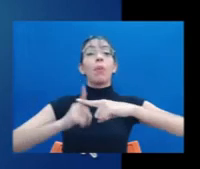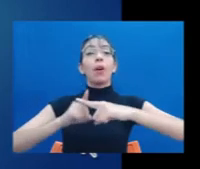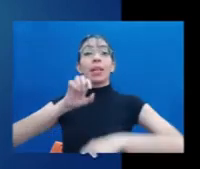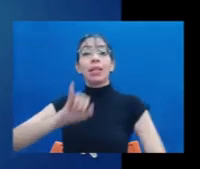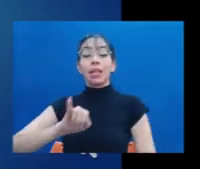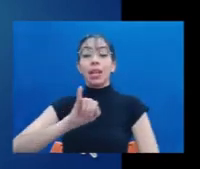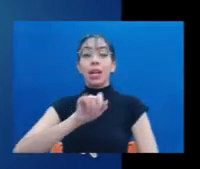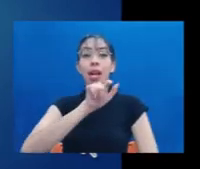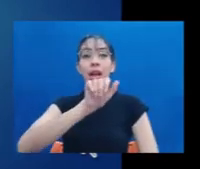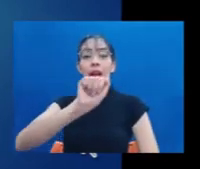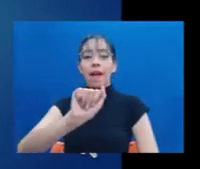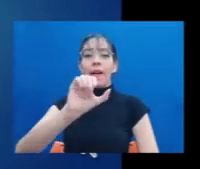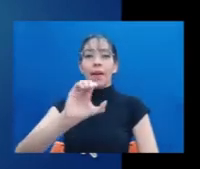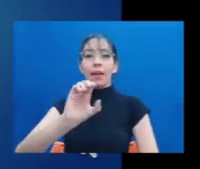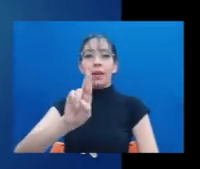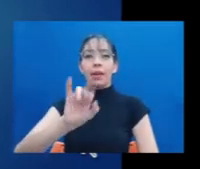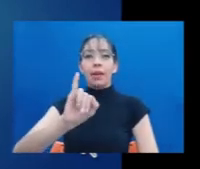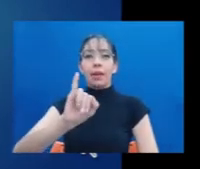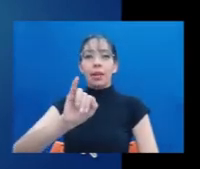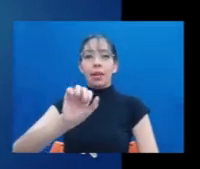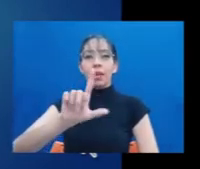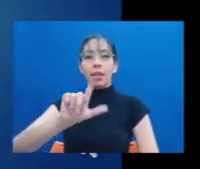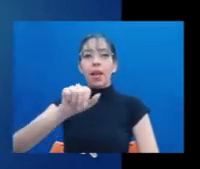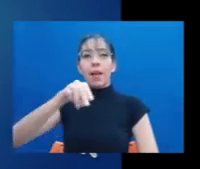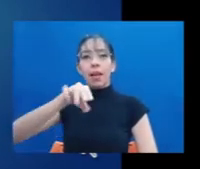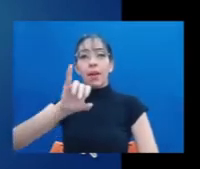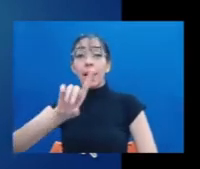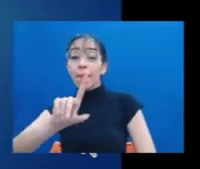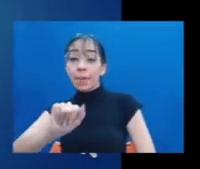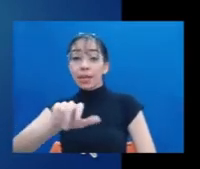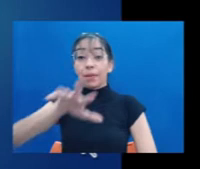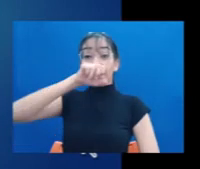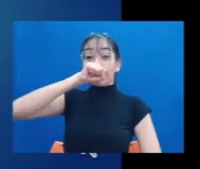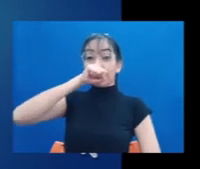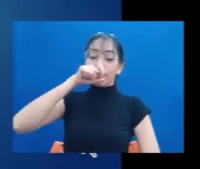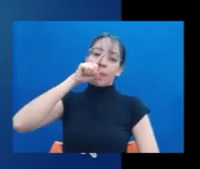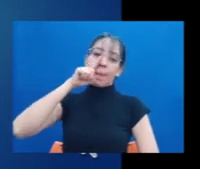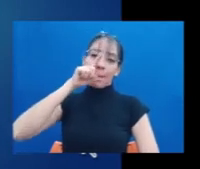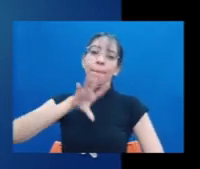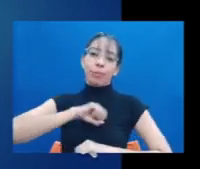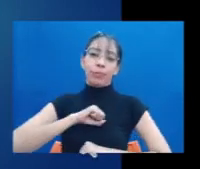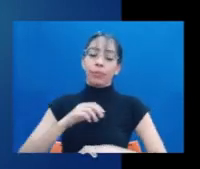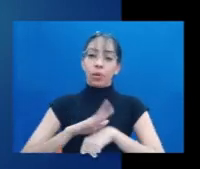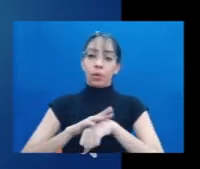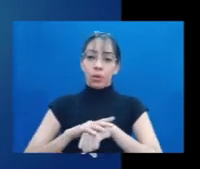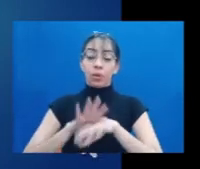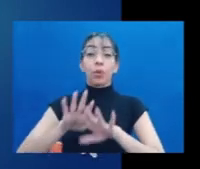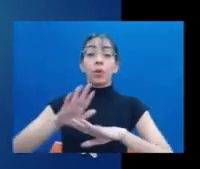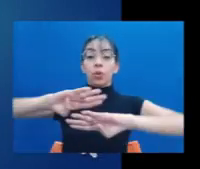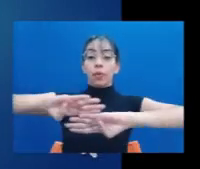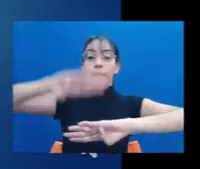grande se esse produto for inalado. E as luvas adequadas para a manipulação dessa substância não é a luva de látex,